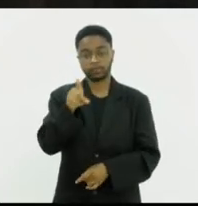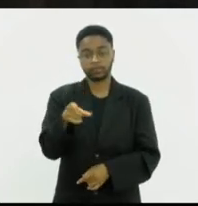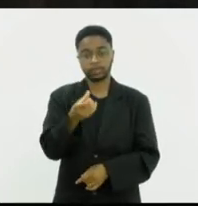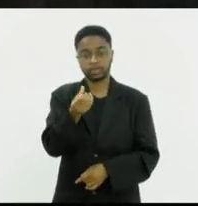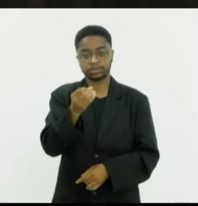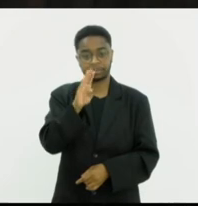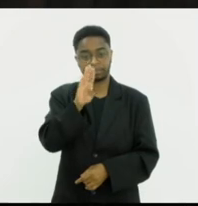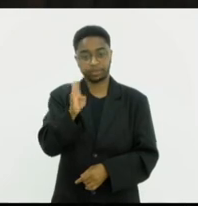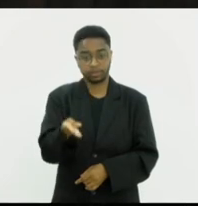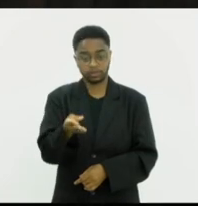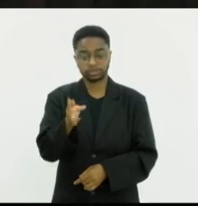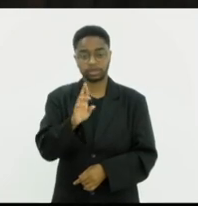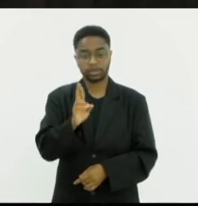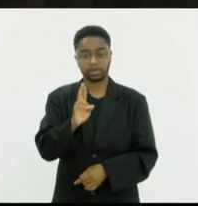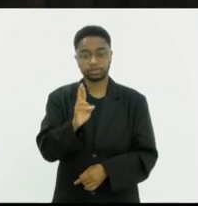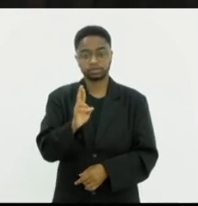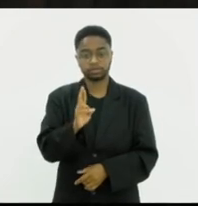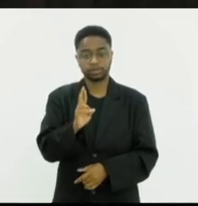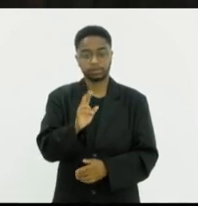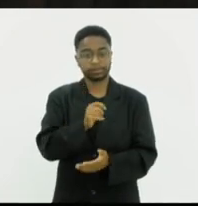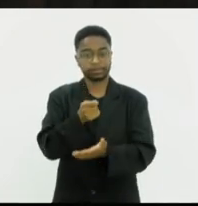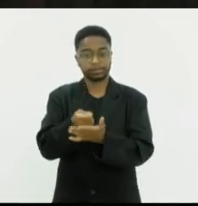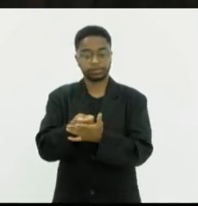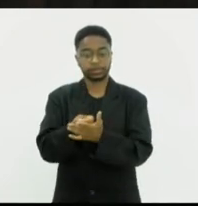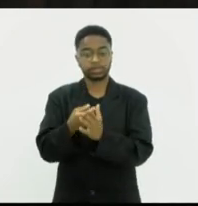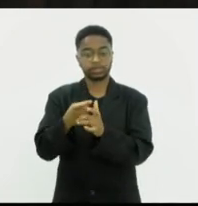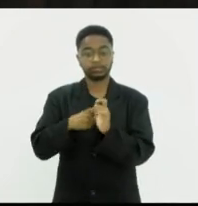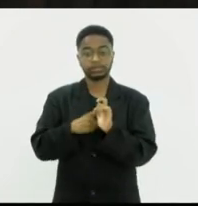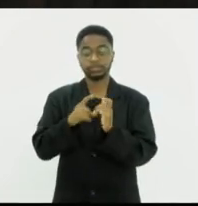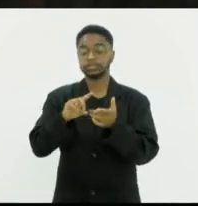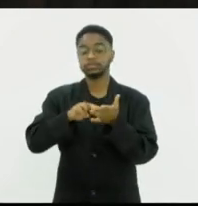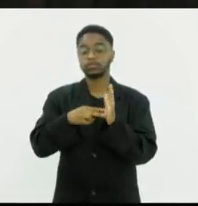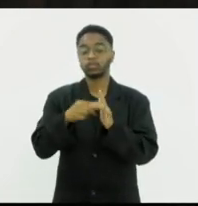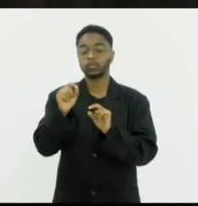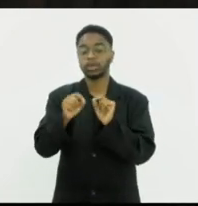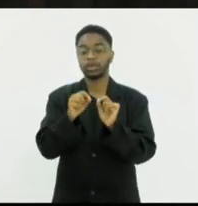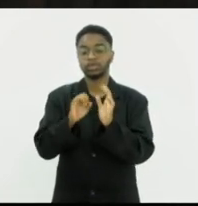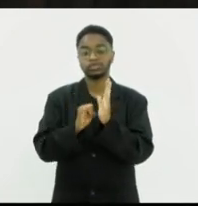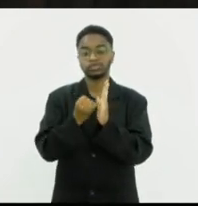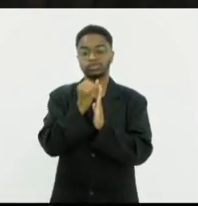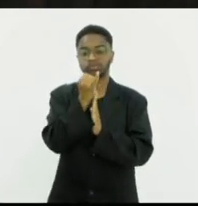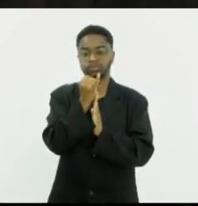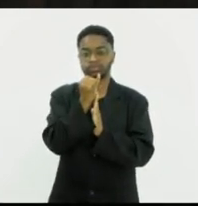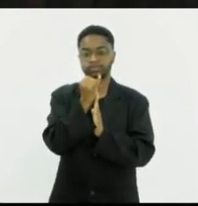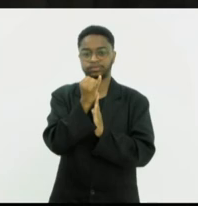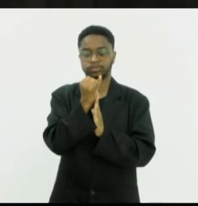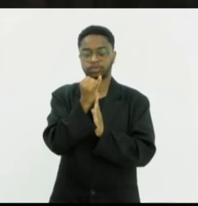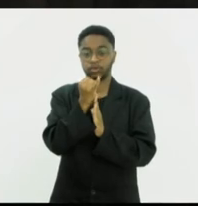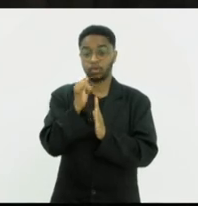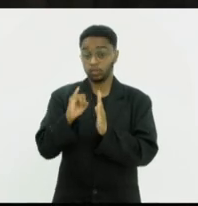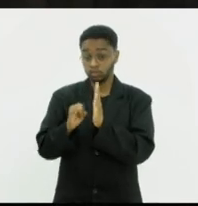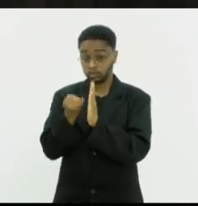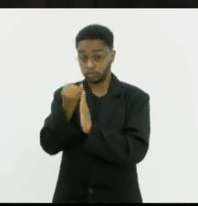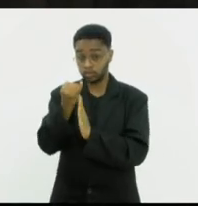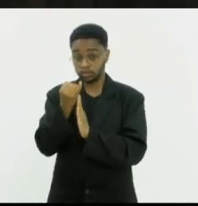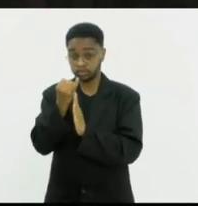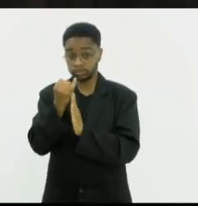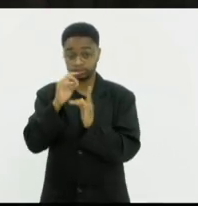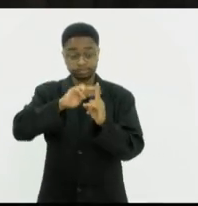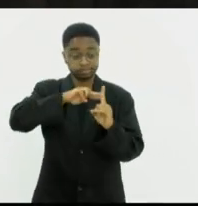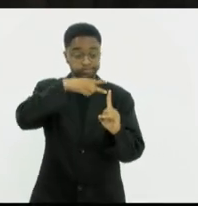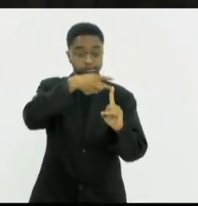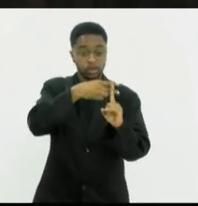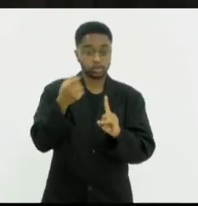bilhões de serviço da dívida, isto é, juros. Os juros é o dobro do principal.